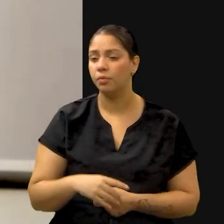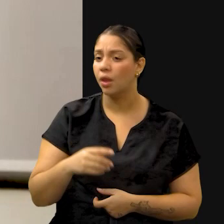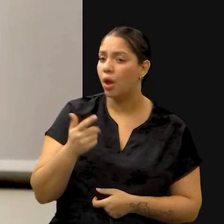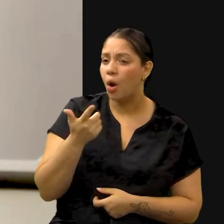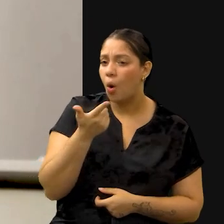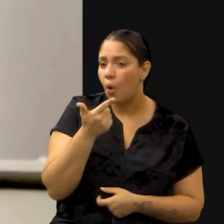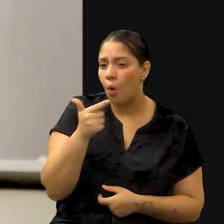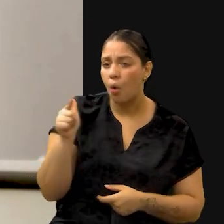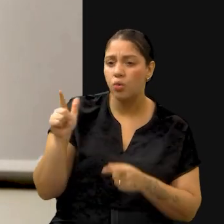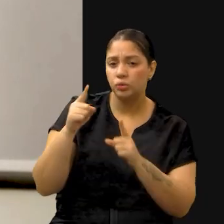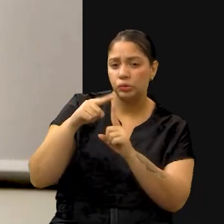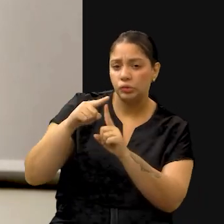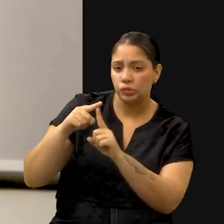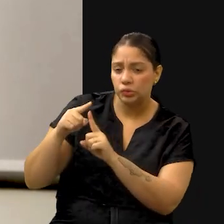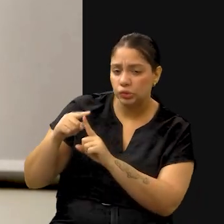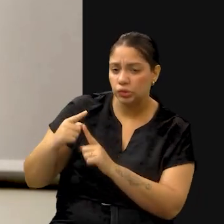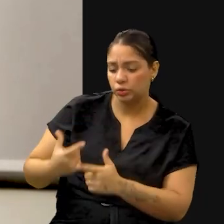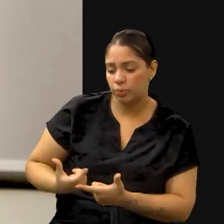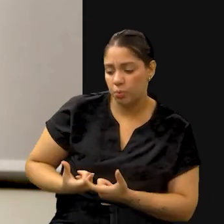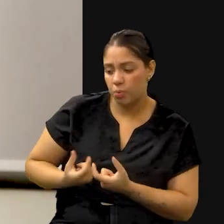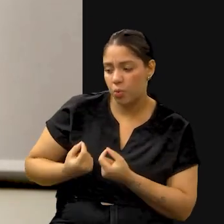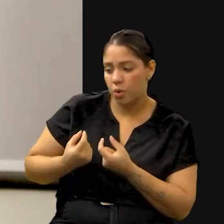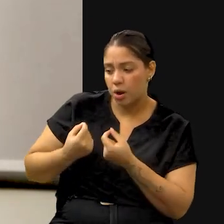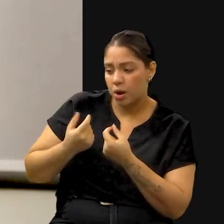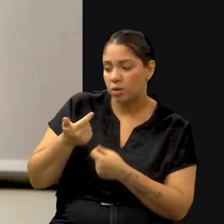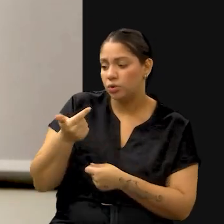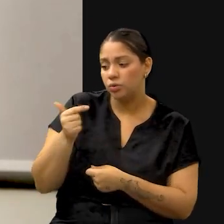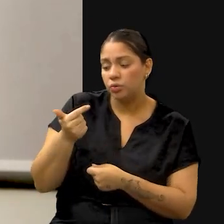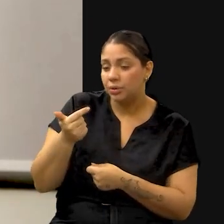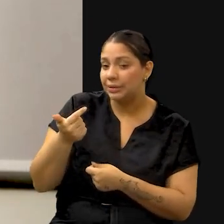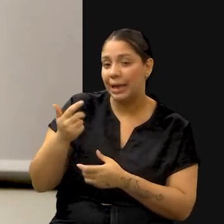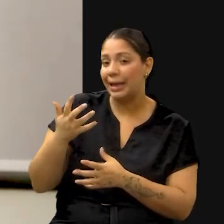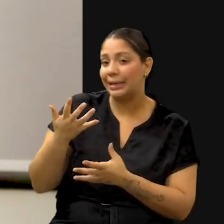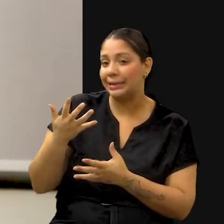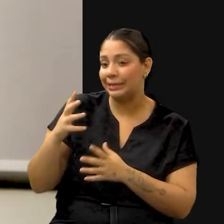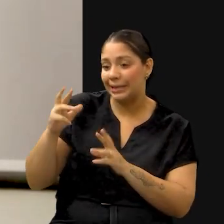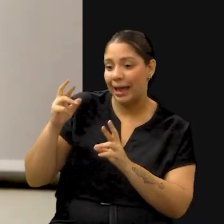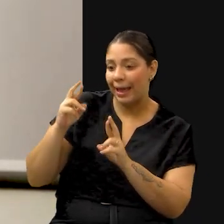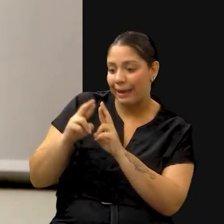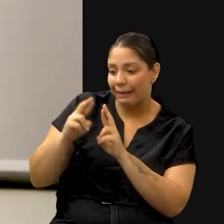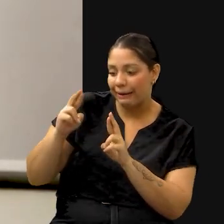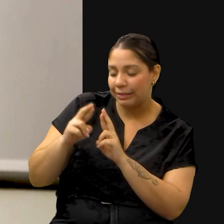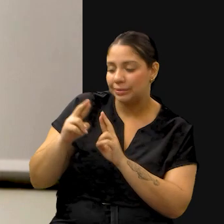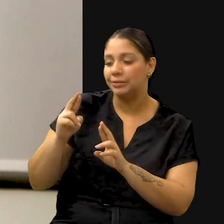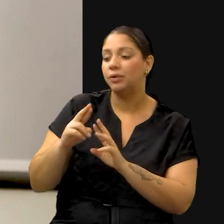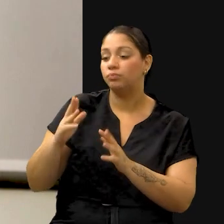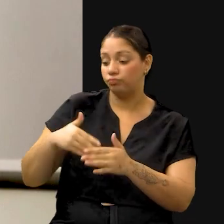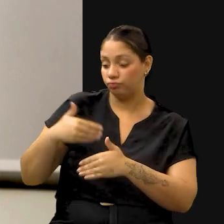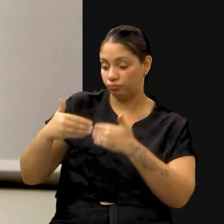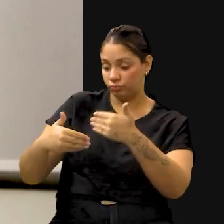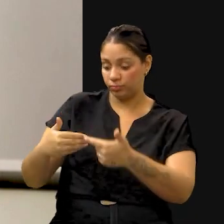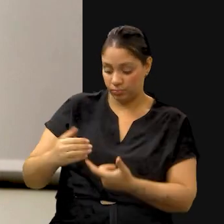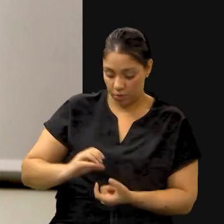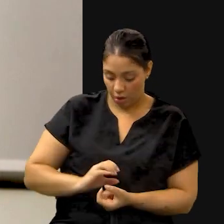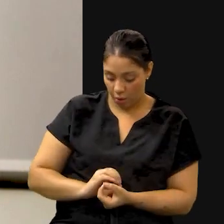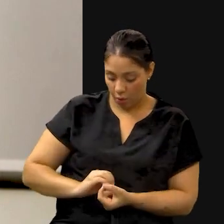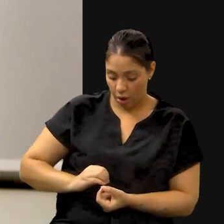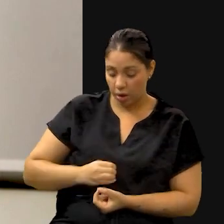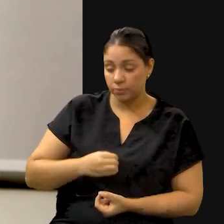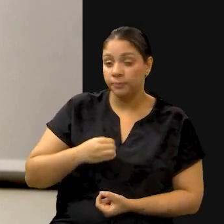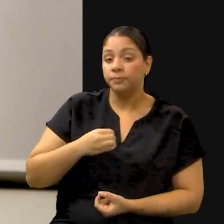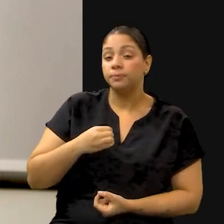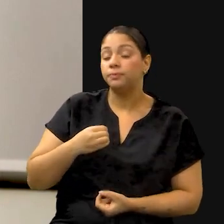Outros tipos de câncer normalmente não estão relacionados com o desenvolvimento de câncer coloretal. A única exceção